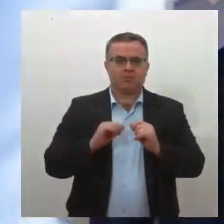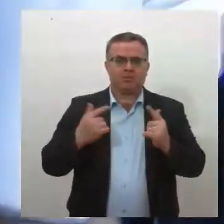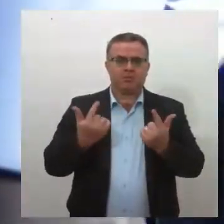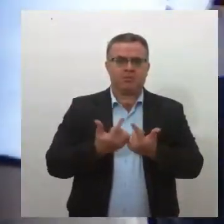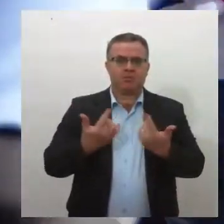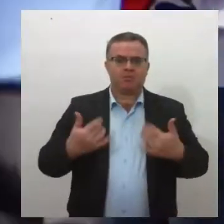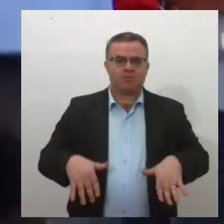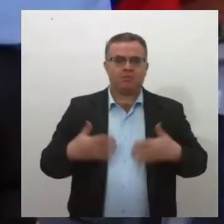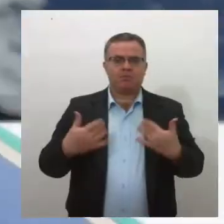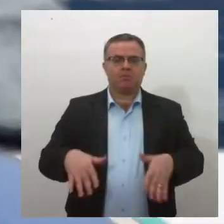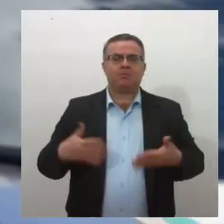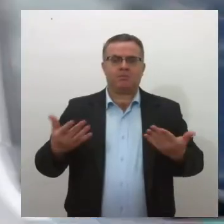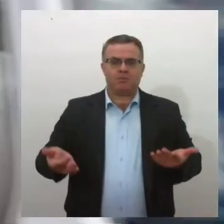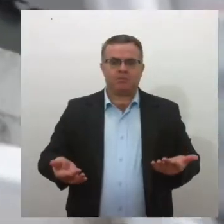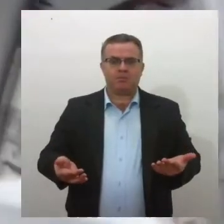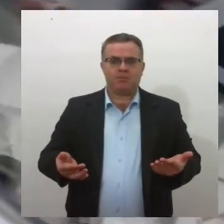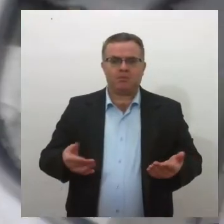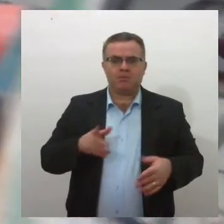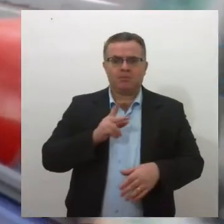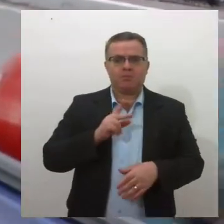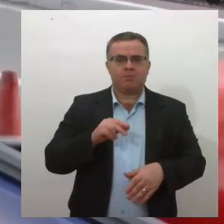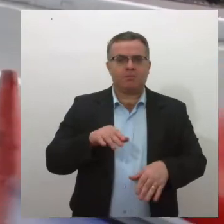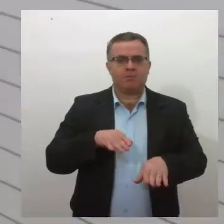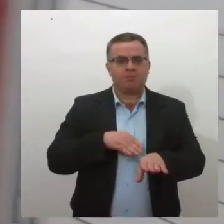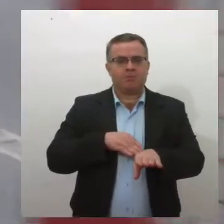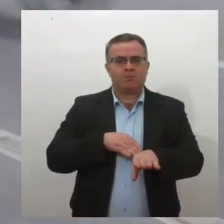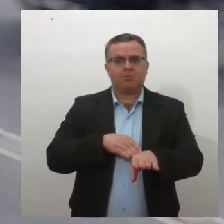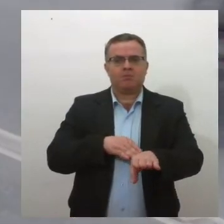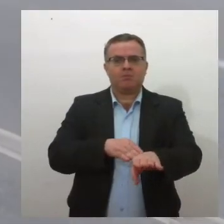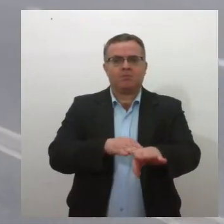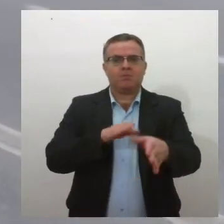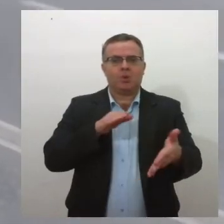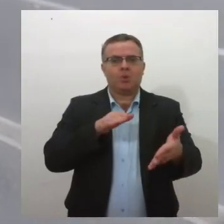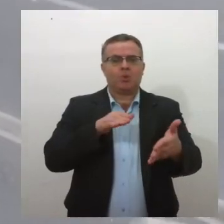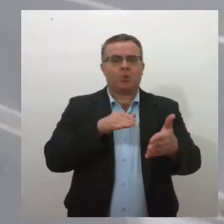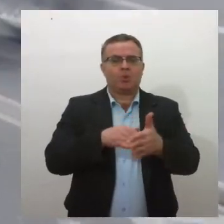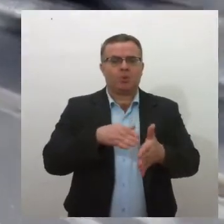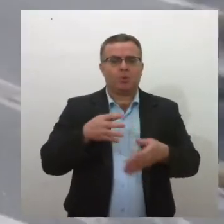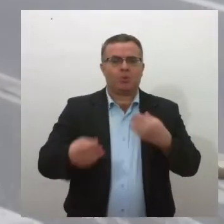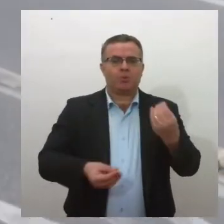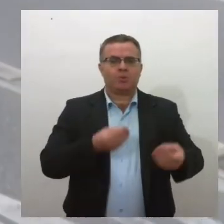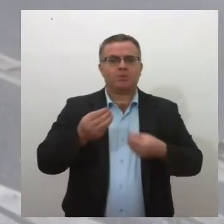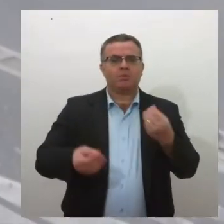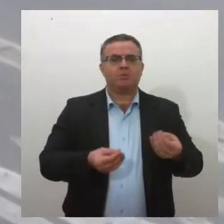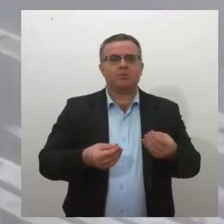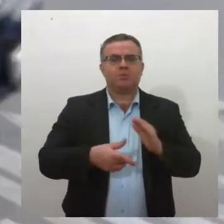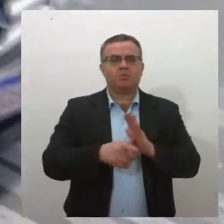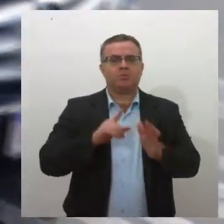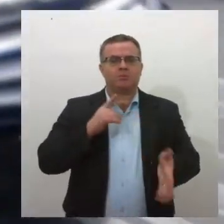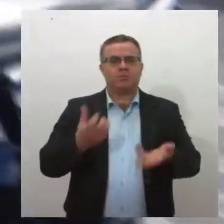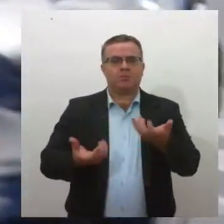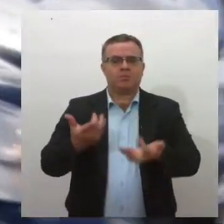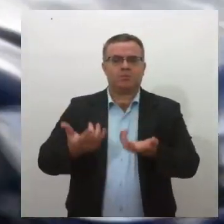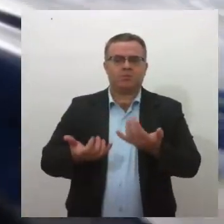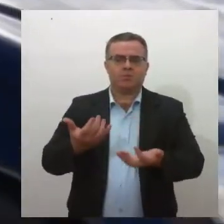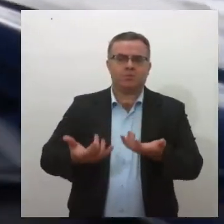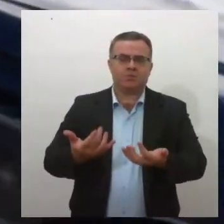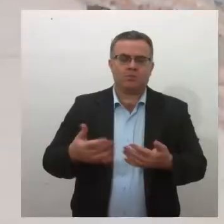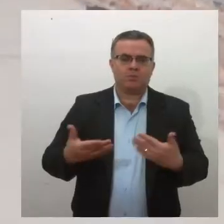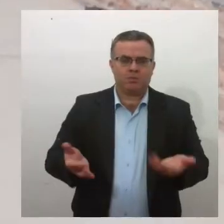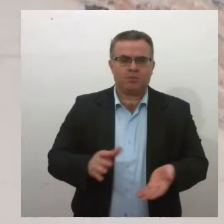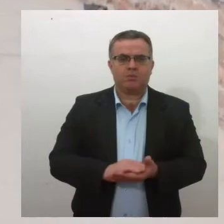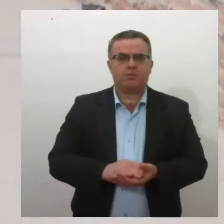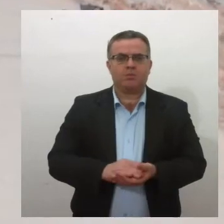o corpo em cortejo seguiu para a última parada de Reinaldo Moura antes do seu corpo ser